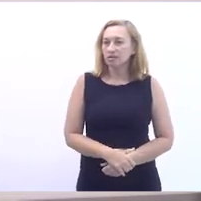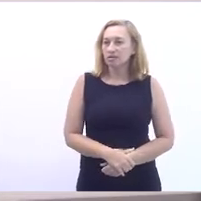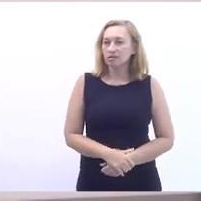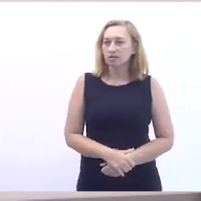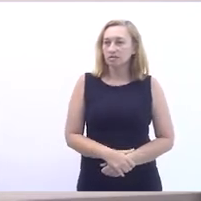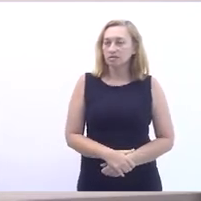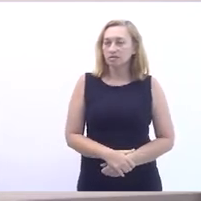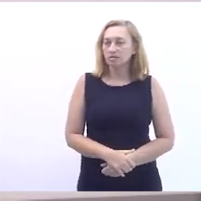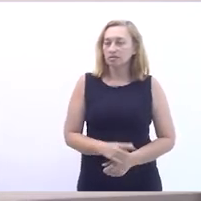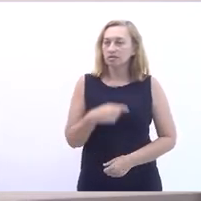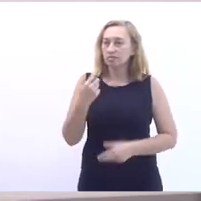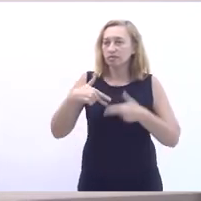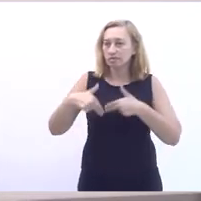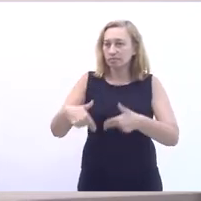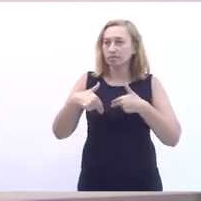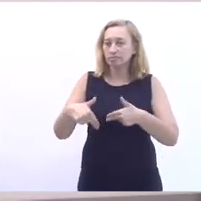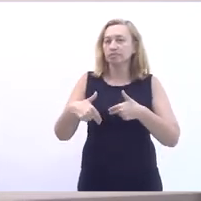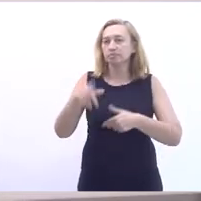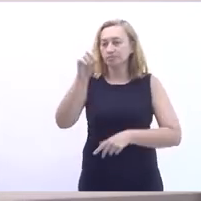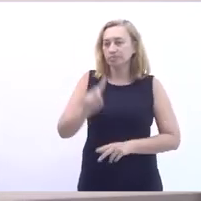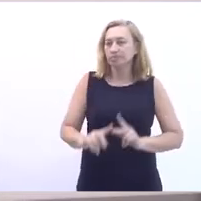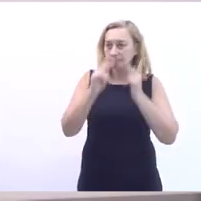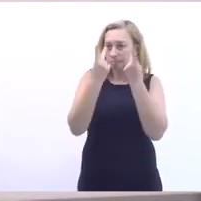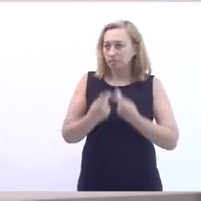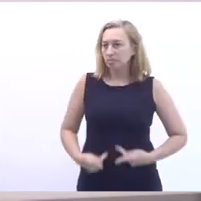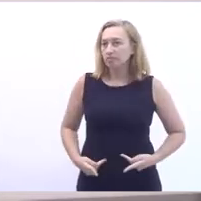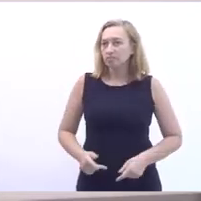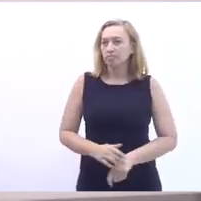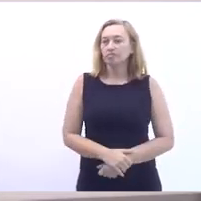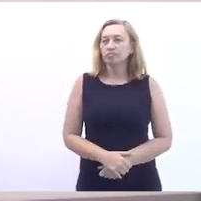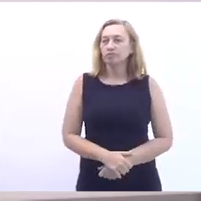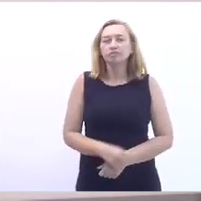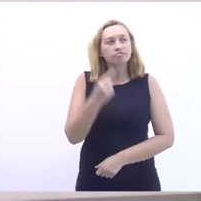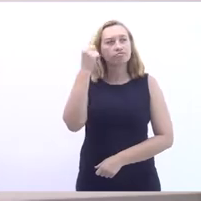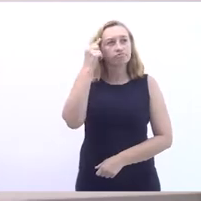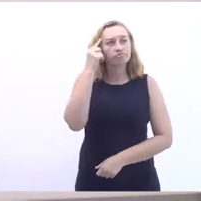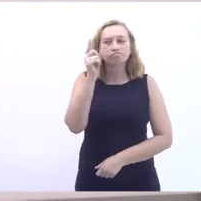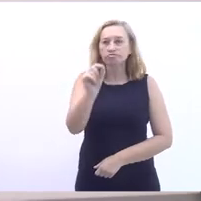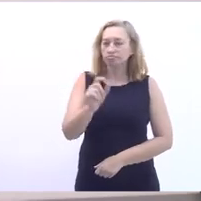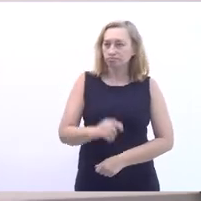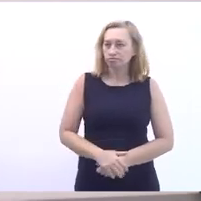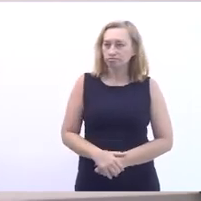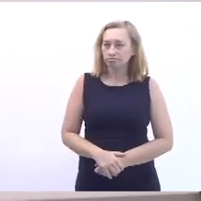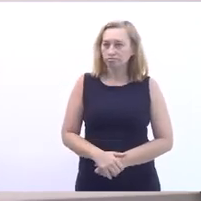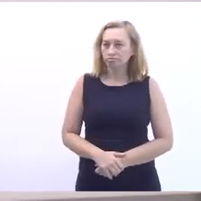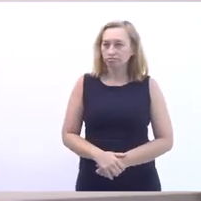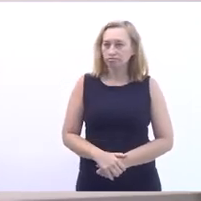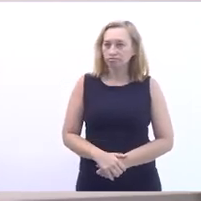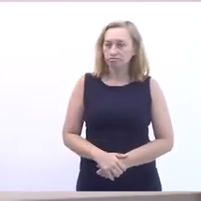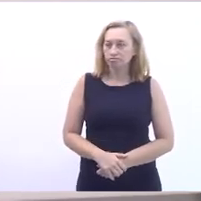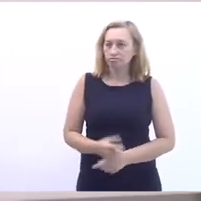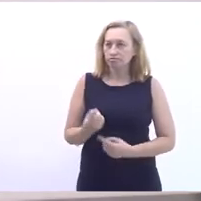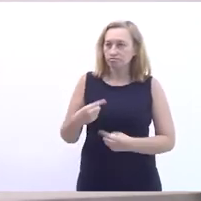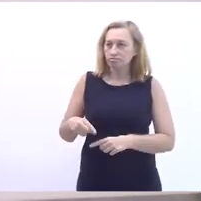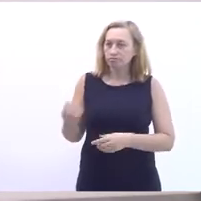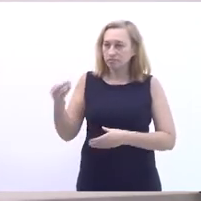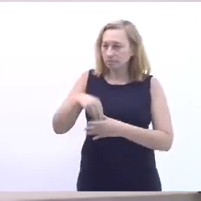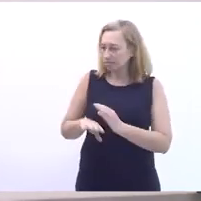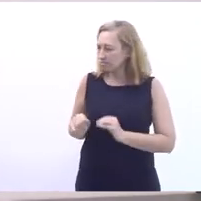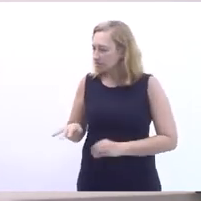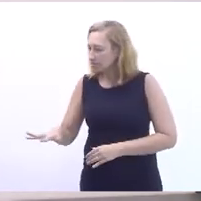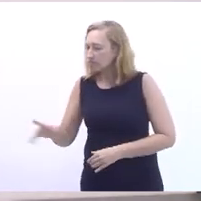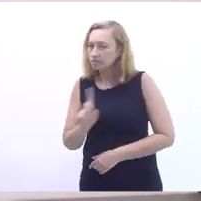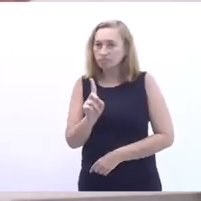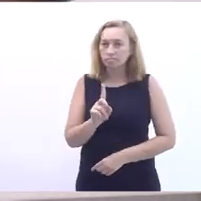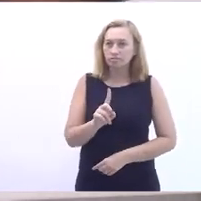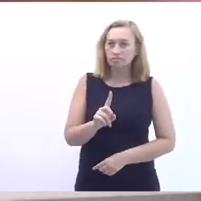como militante dos Direitos Humanos a gente acha que a gente pensa do que o combate eu não pode se dar dentro do território de favela